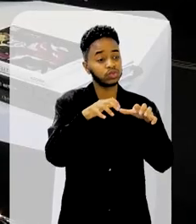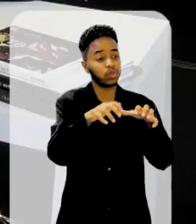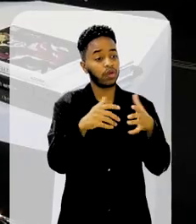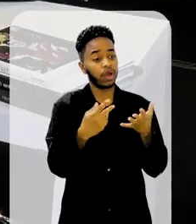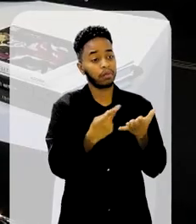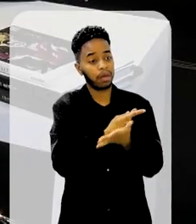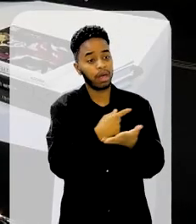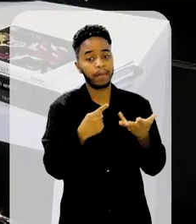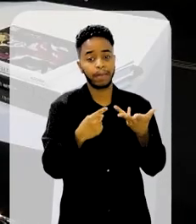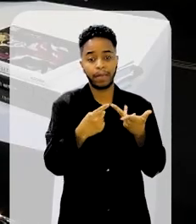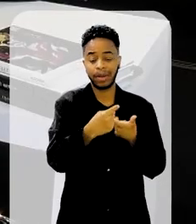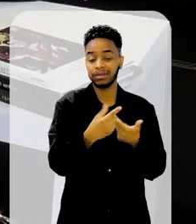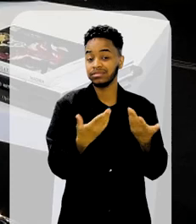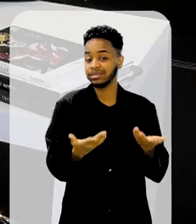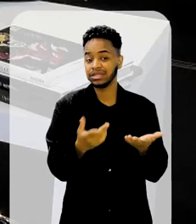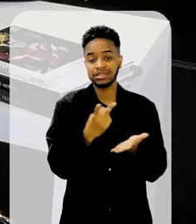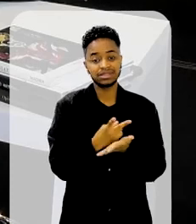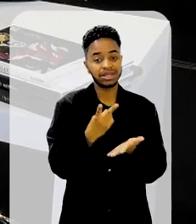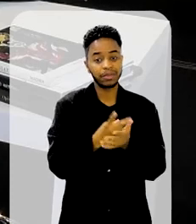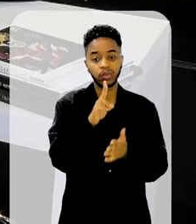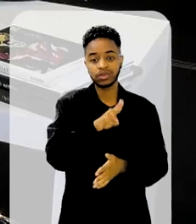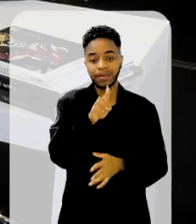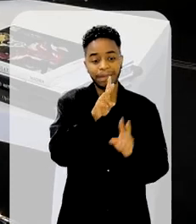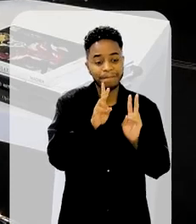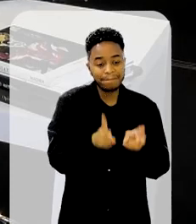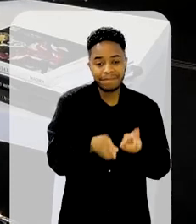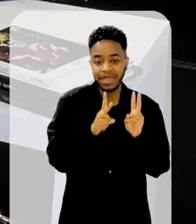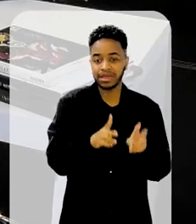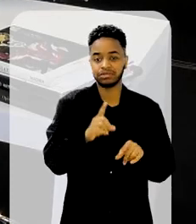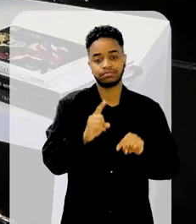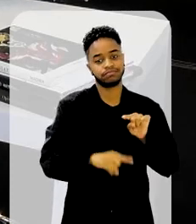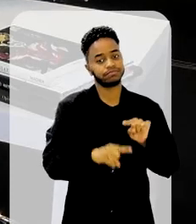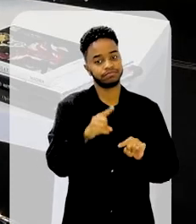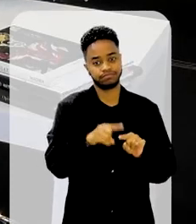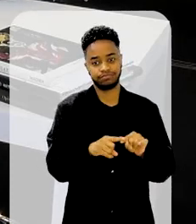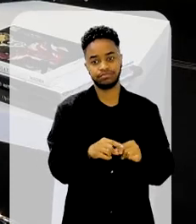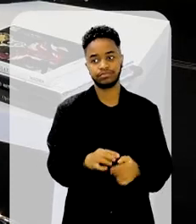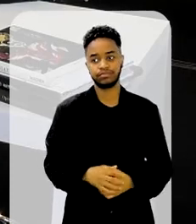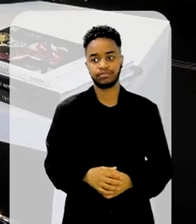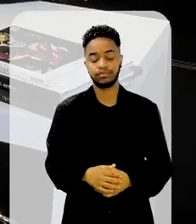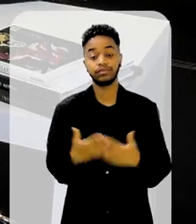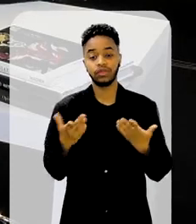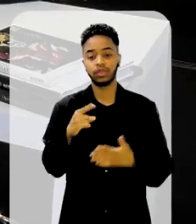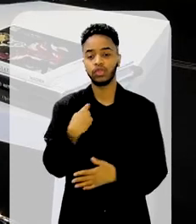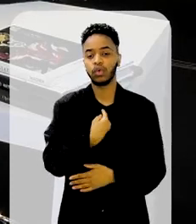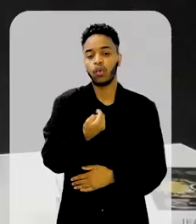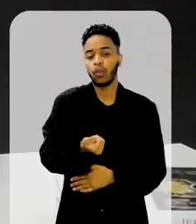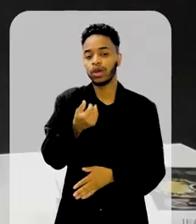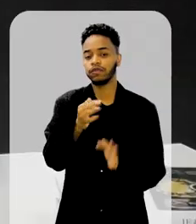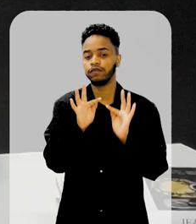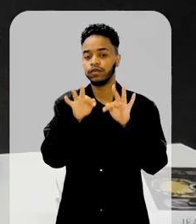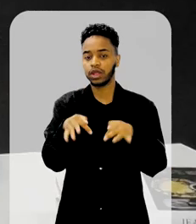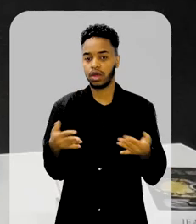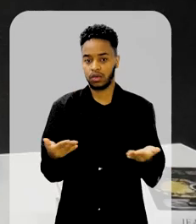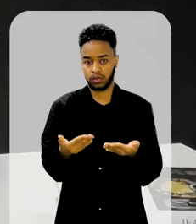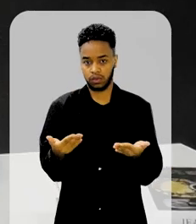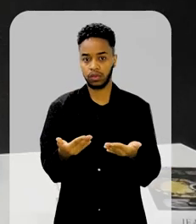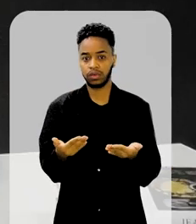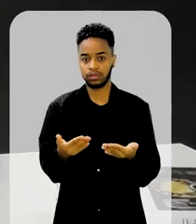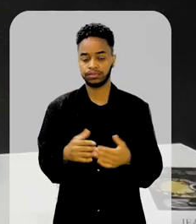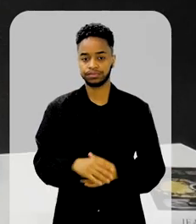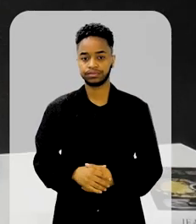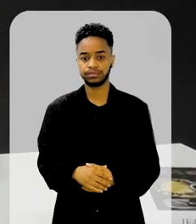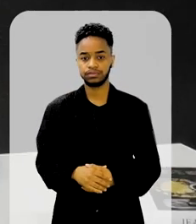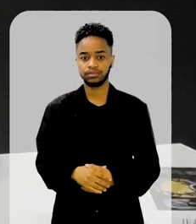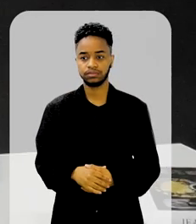chuva e então você tá sempre trabalhando os mesmos materiais Ô Júnior a gente tá se encaminhando agora pra nossa